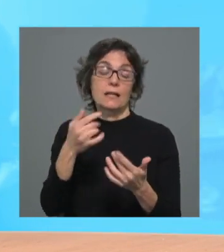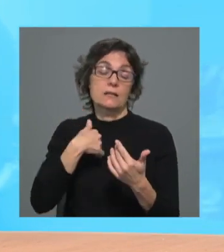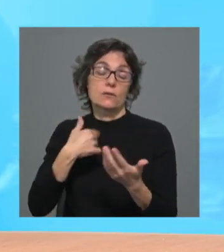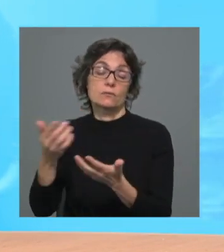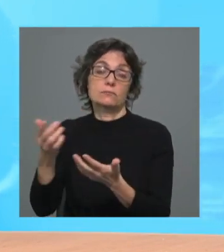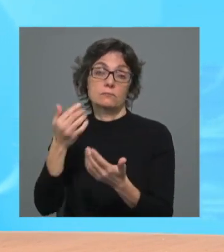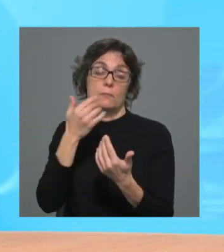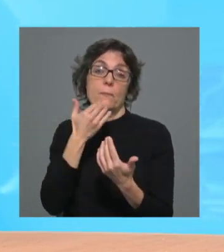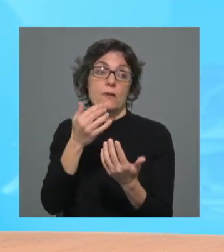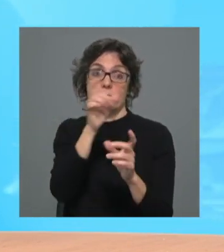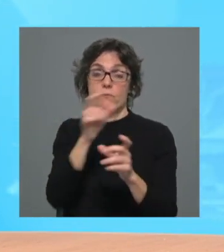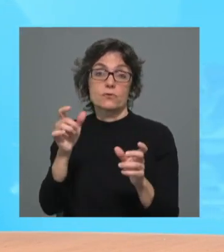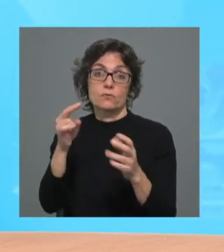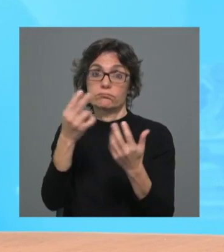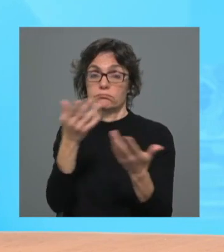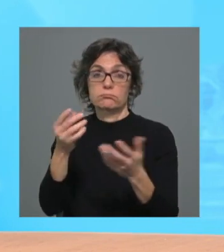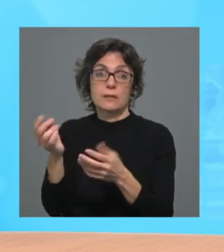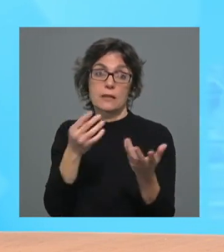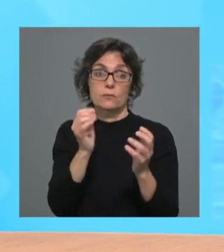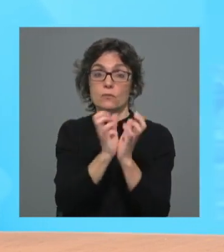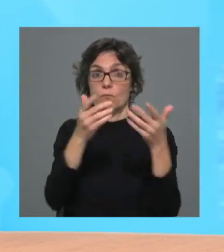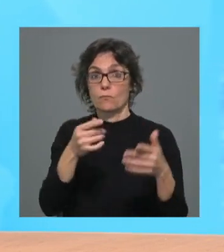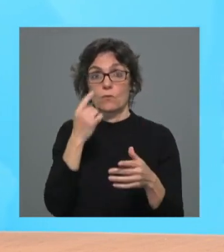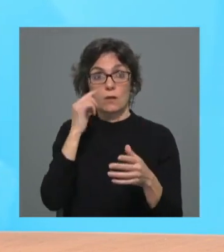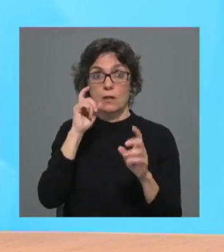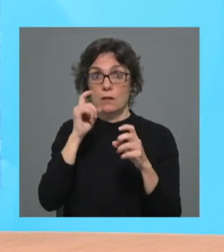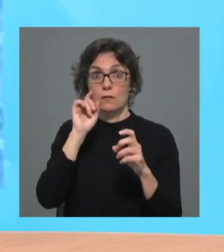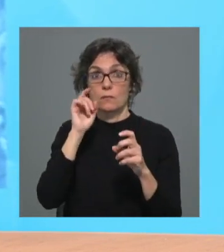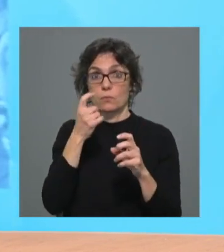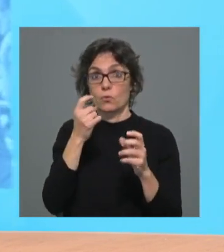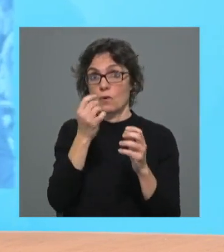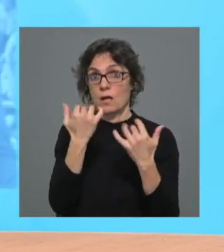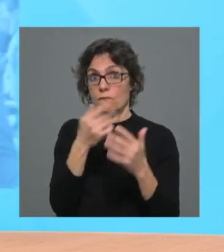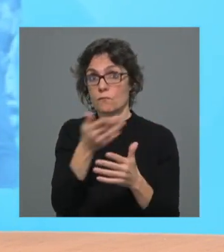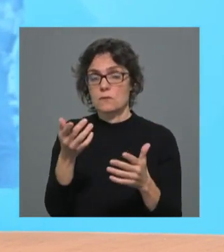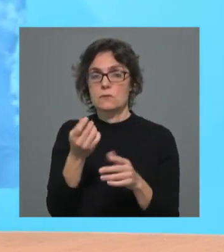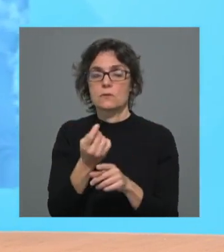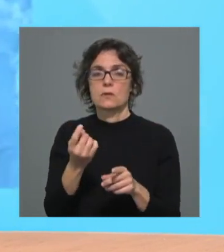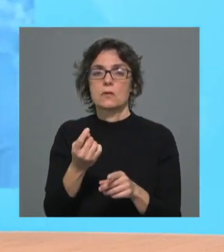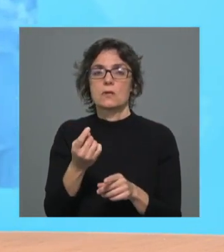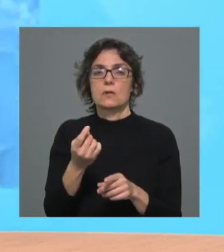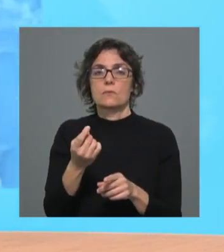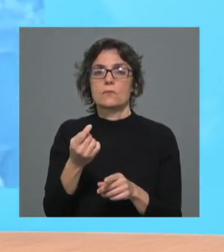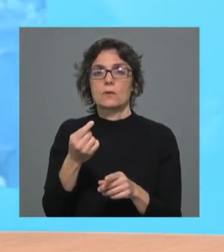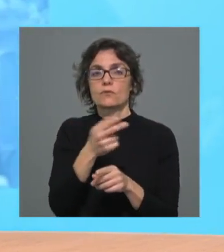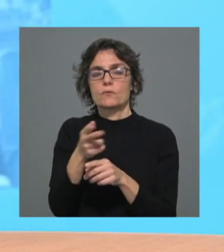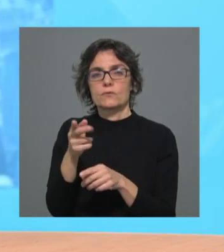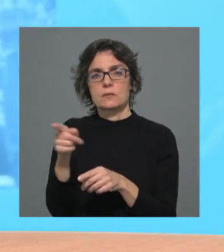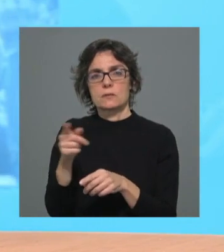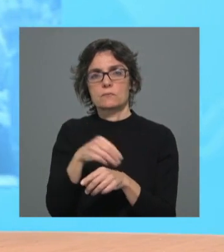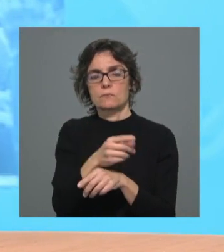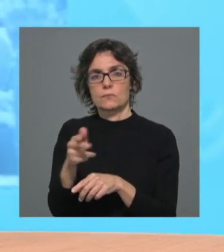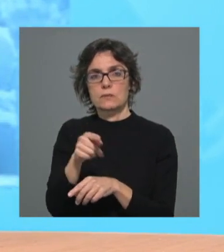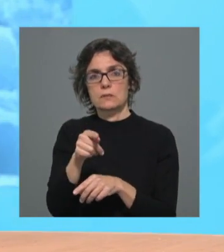seja um bom complemento a esta reportagem. Agora, o que é indubitável é que o Papa levou uma